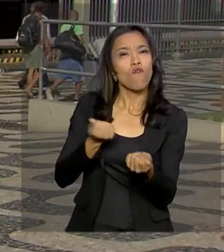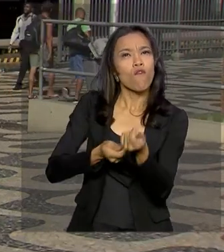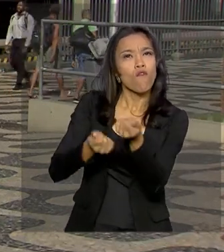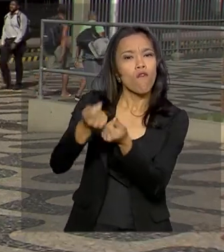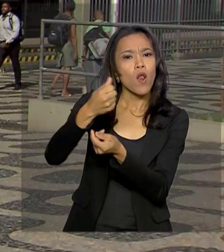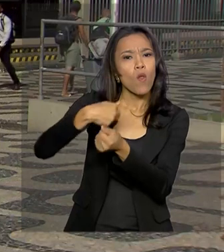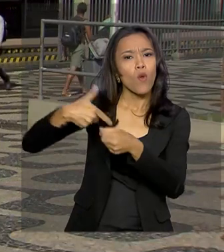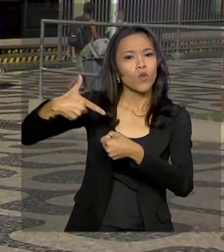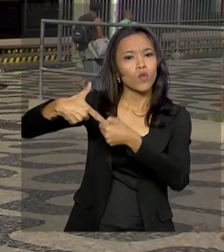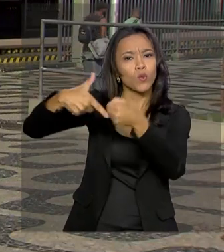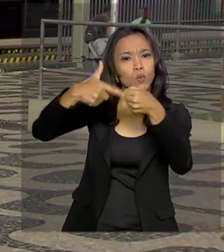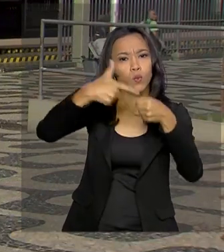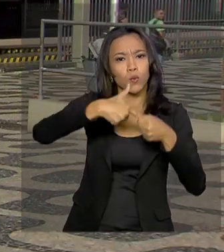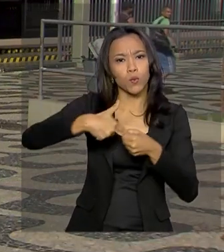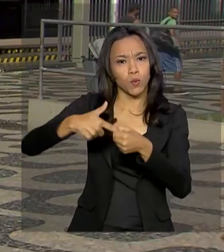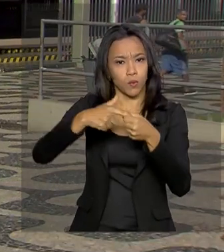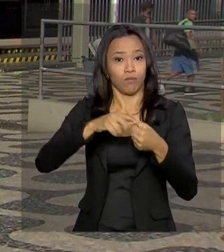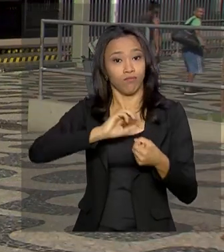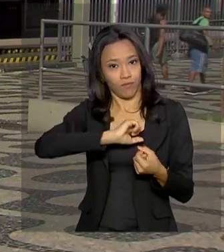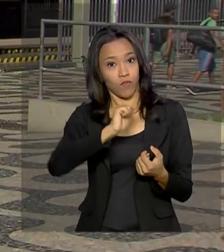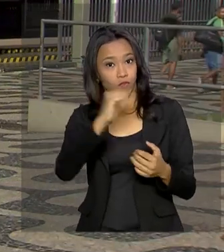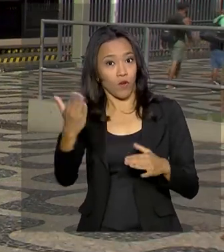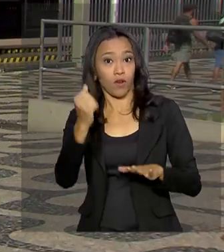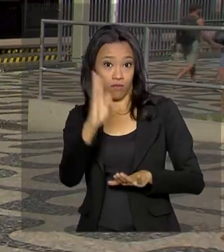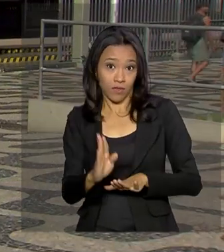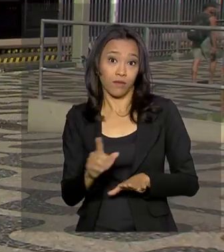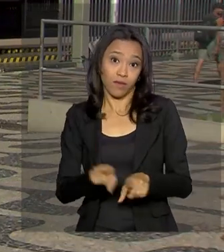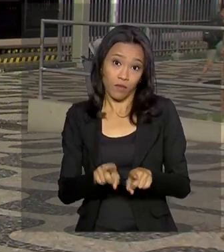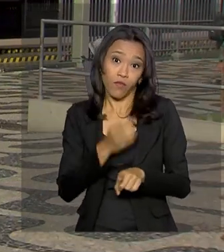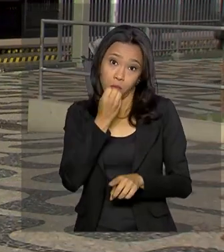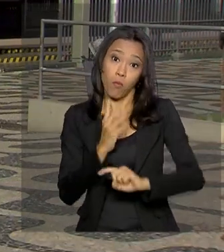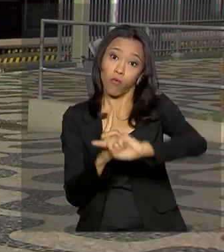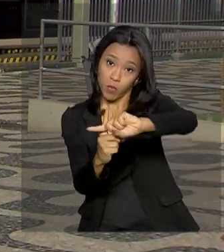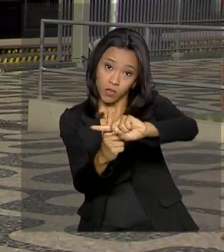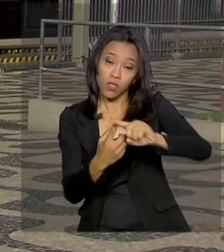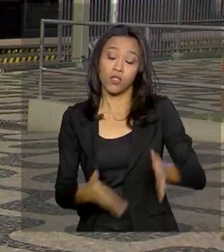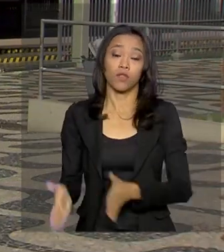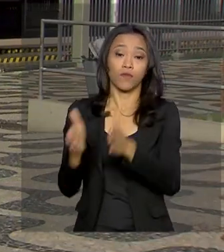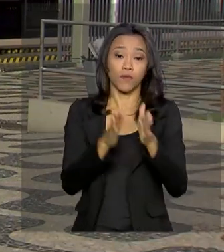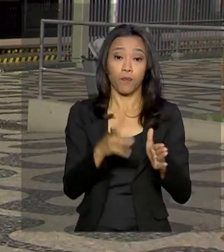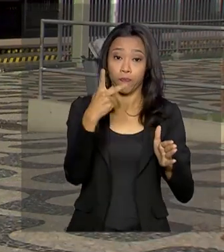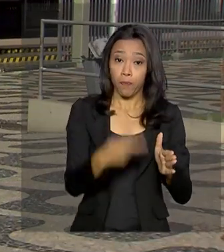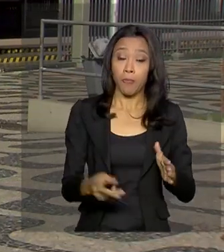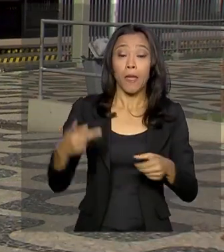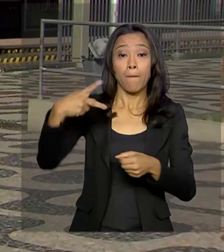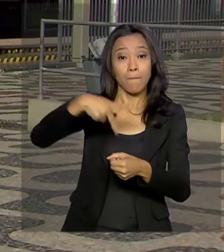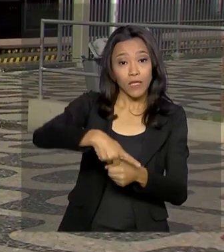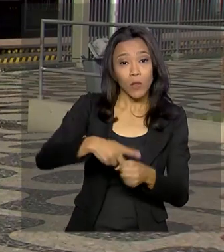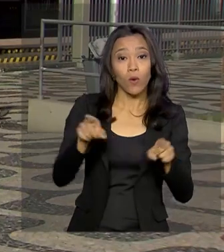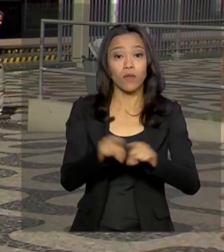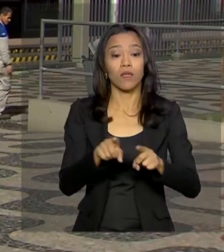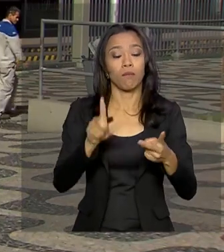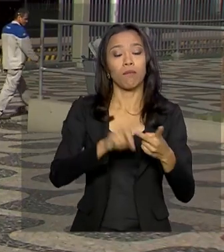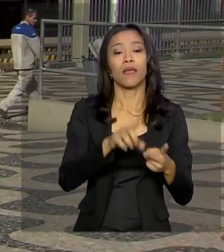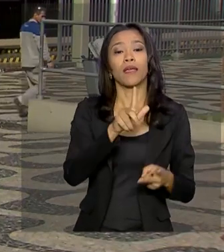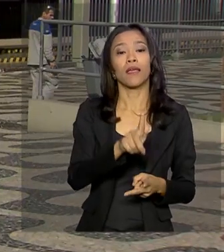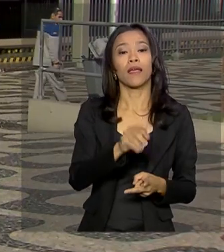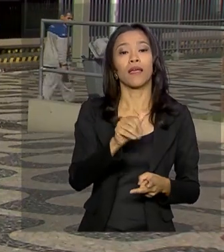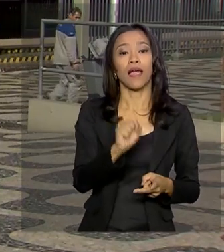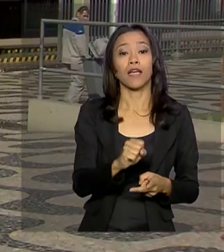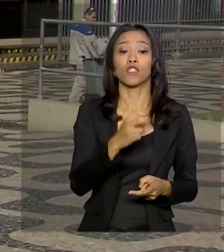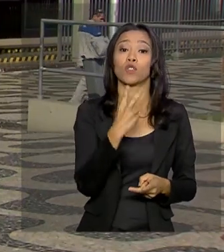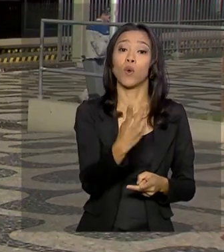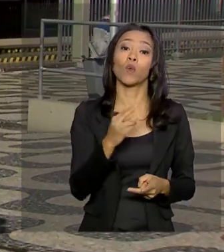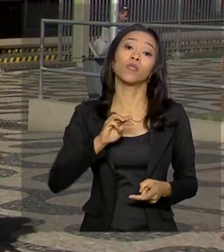contribuíram para esse bom desempenho. Outra notícia positiva, Renata, é que a produção de petróleo e gás natural alcançou 2 milhões e